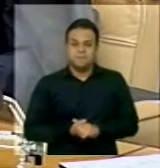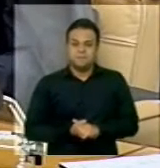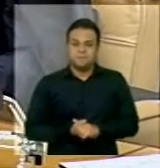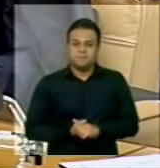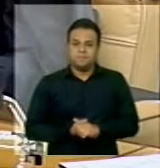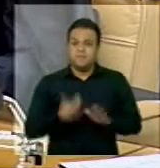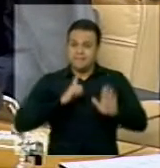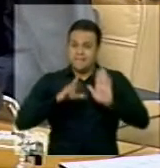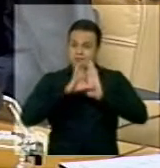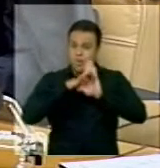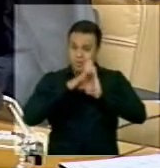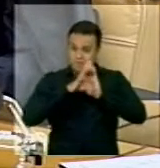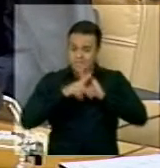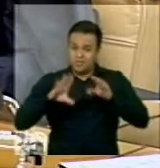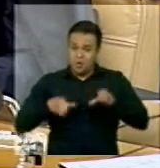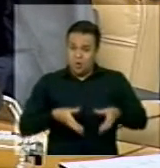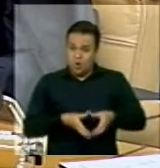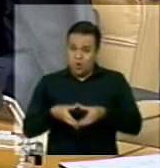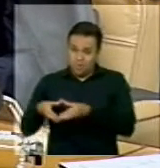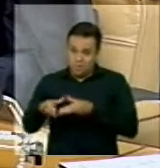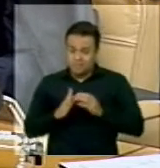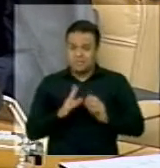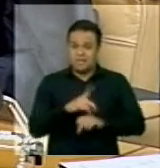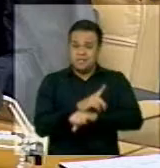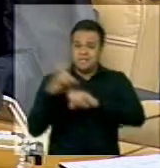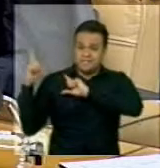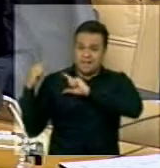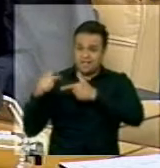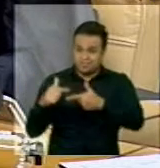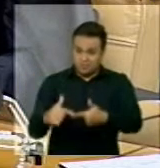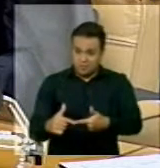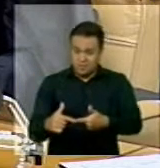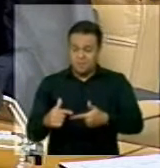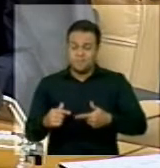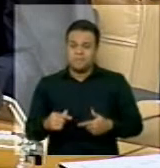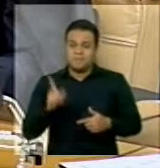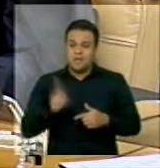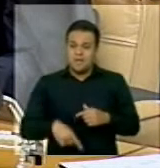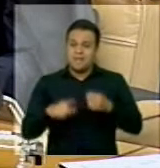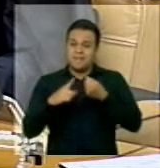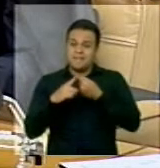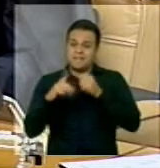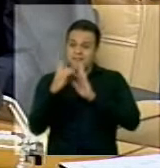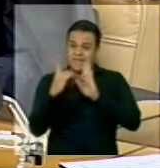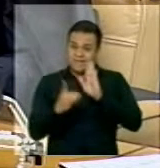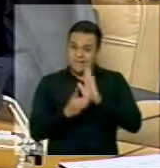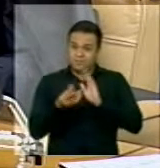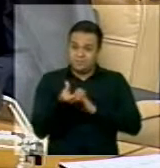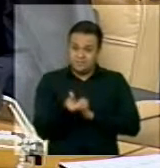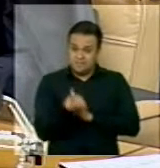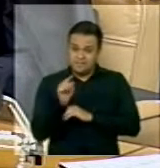conceituação das comunidades tradicionais, por sua vez, encontra assento no Decreto 6040